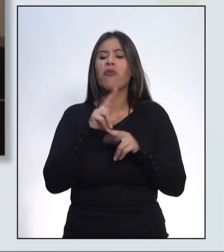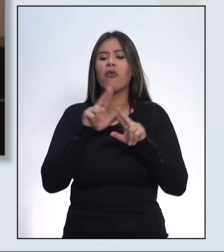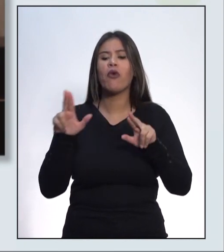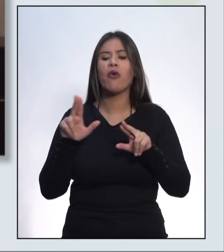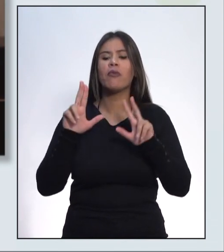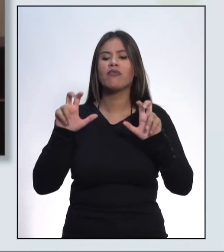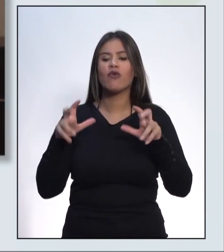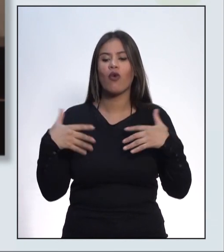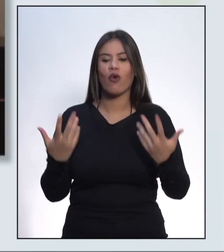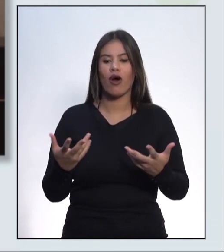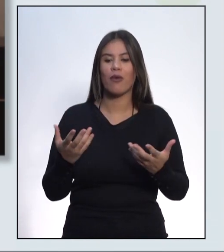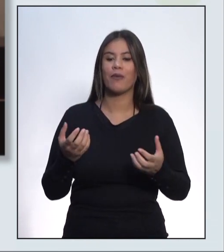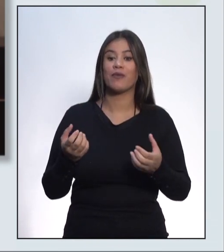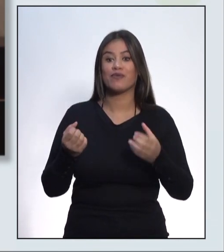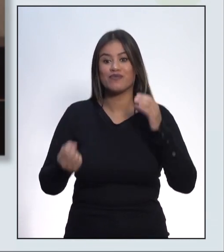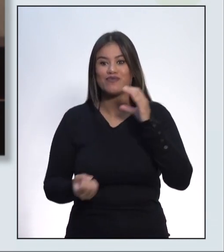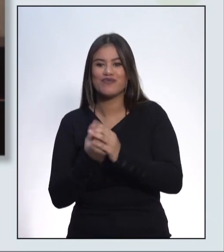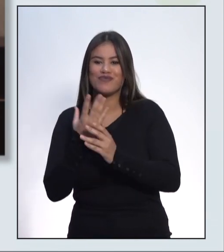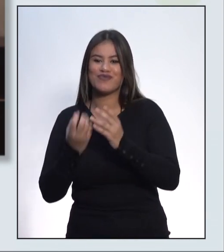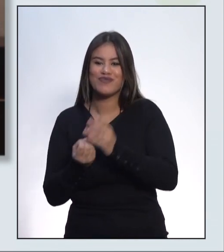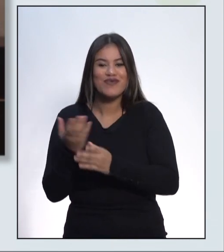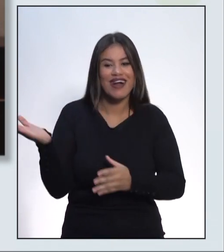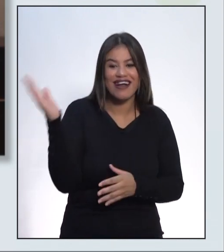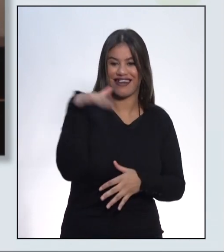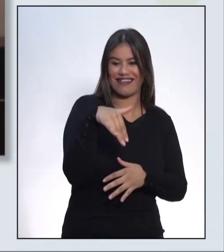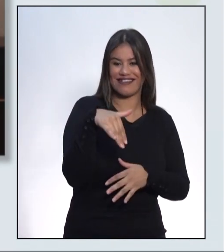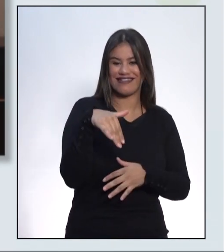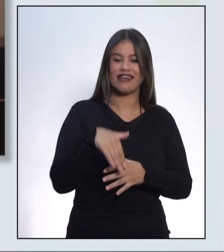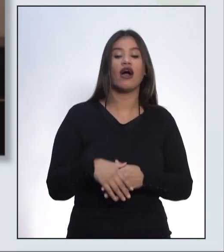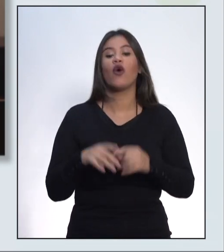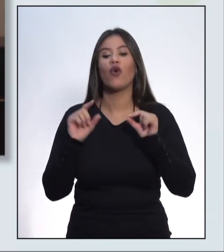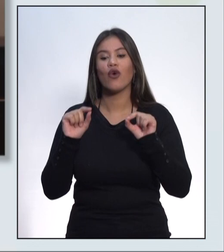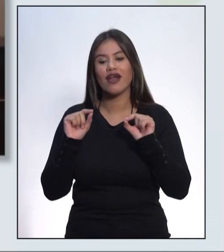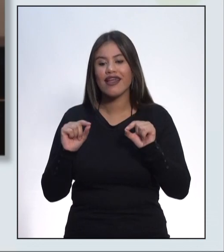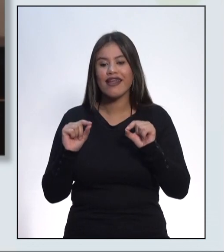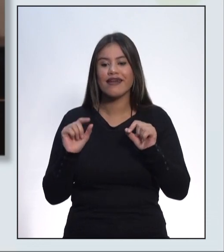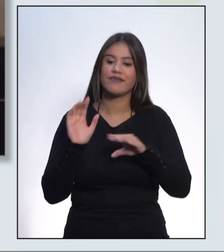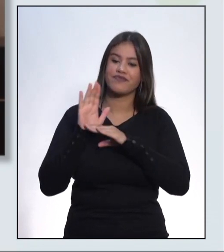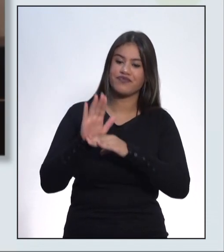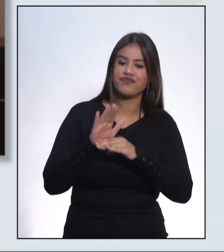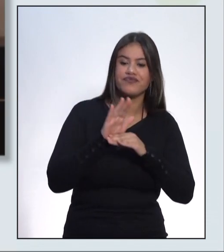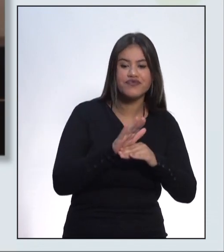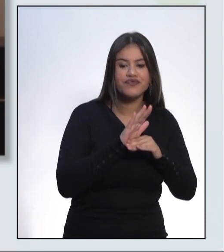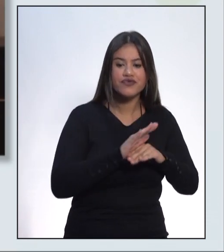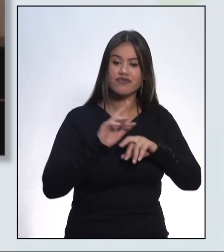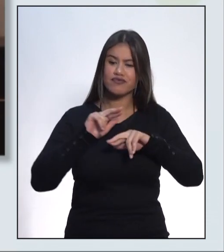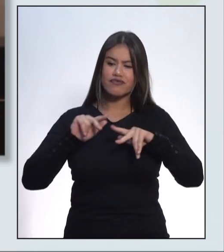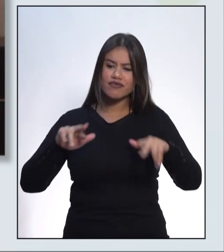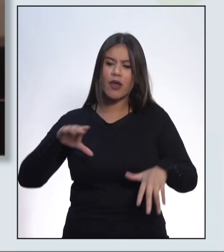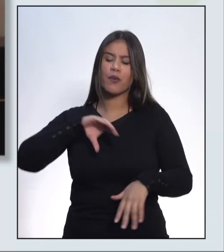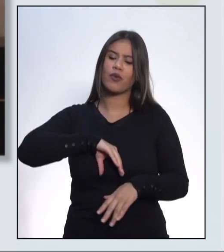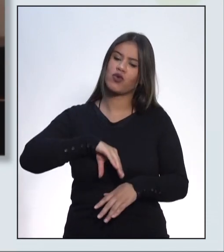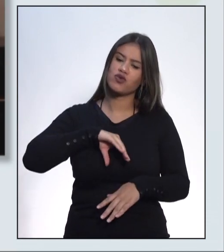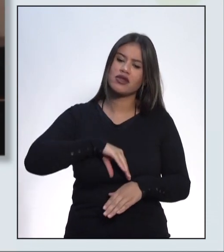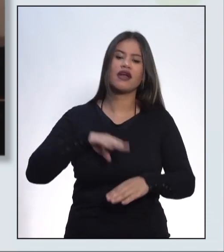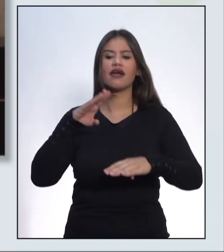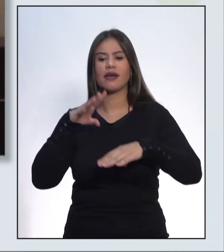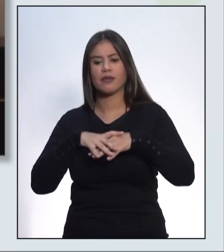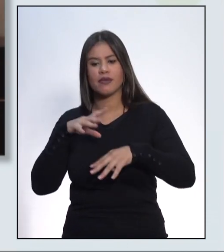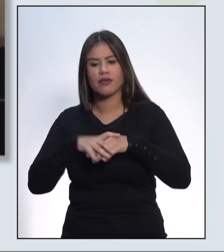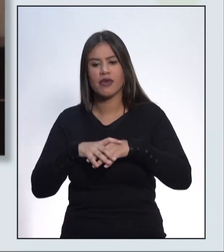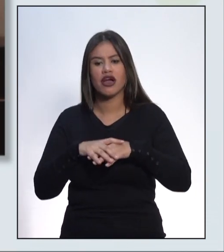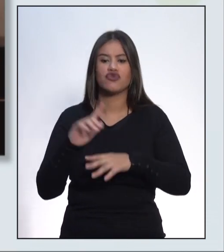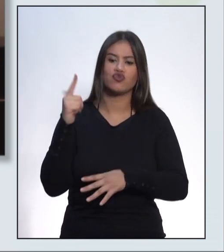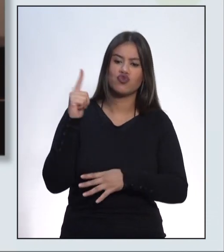trazer alguns grandes temas que conversem com as outras áreas do conhecimento, como português, matemática,